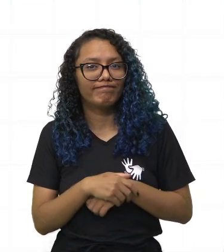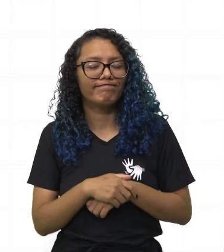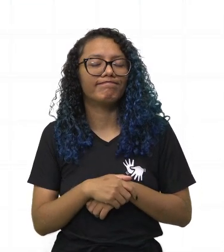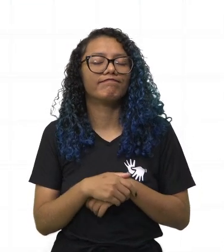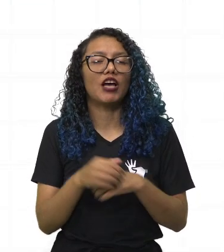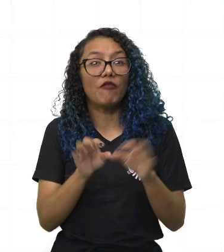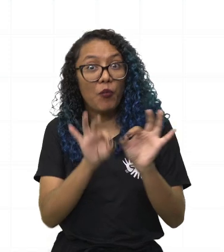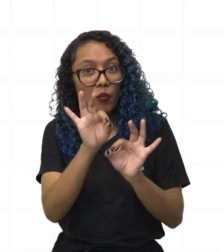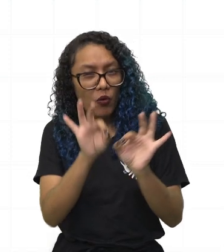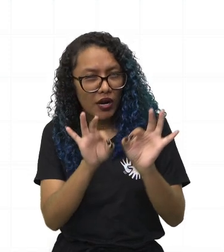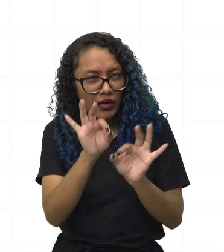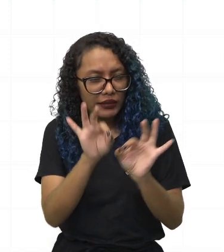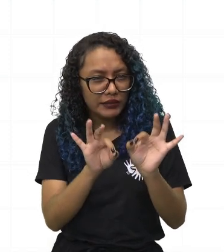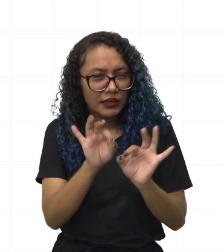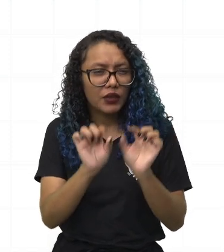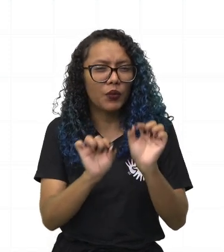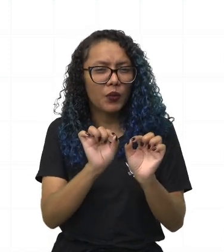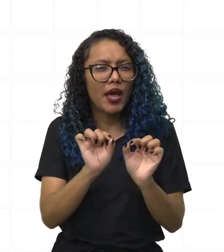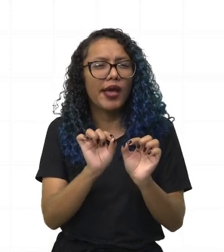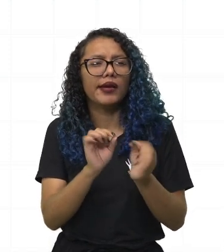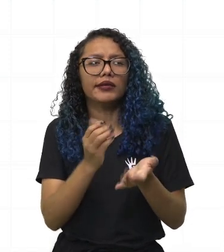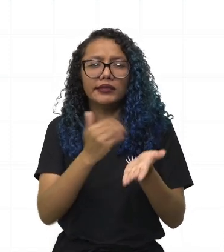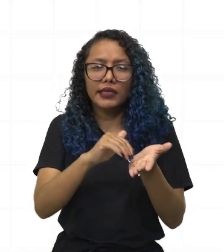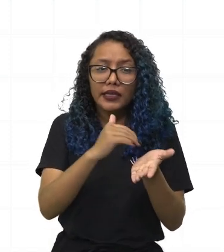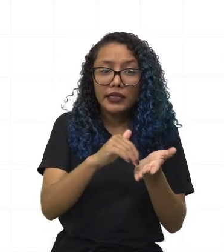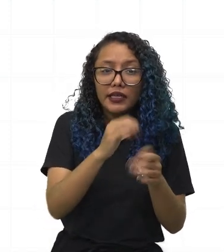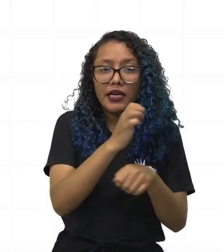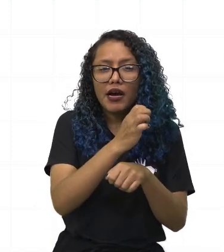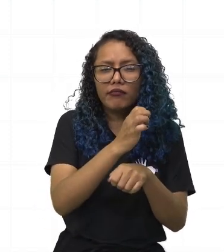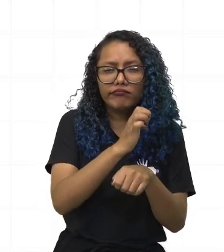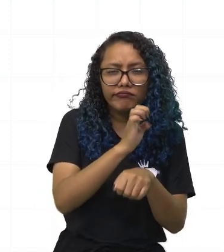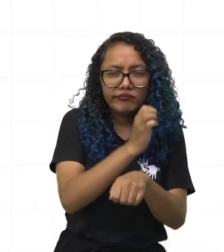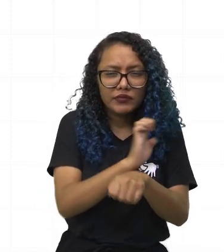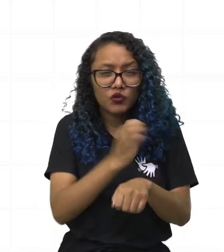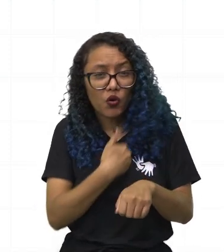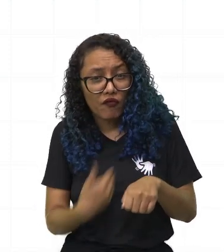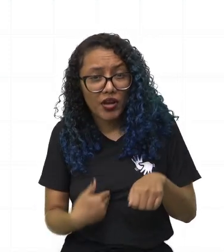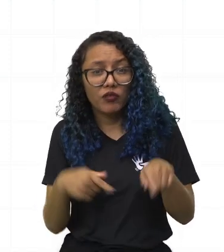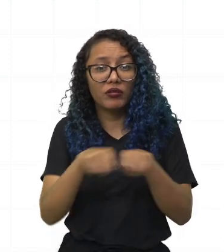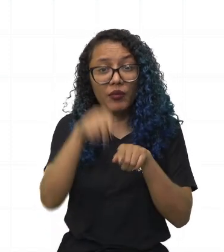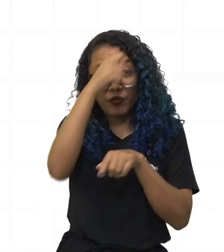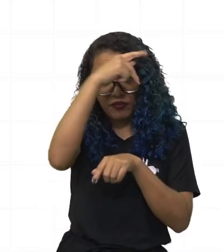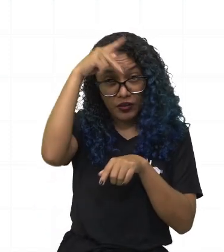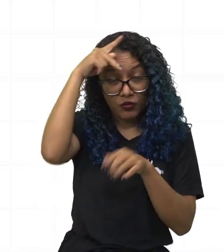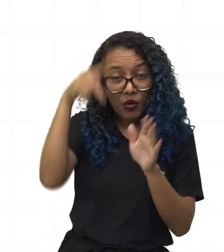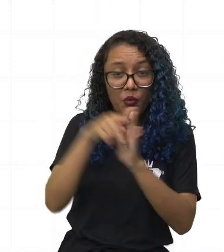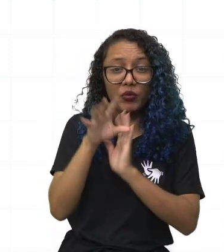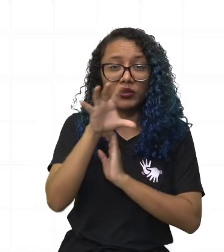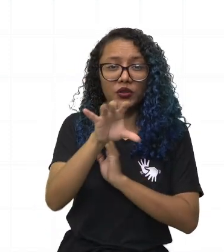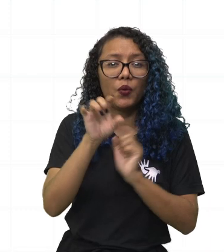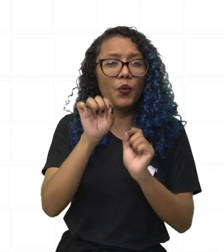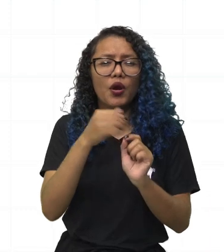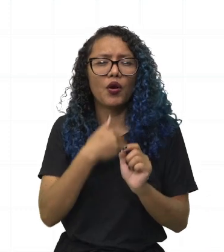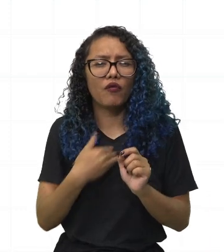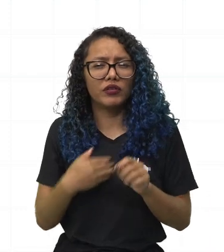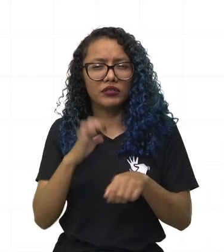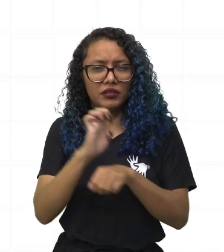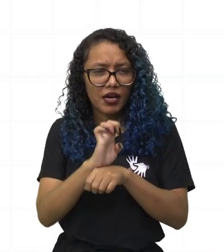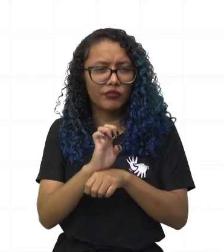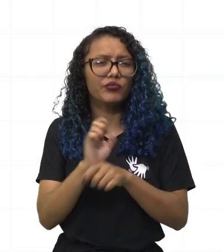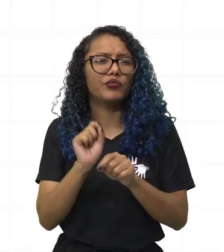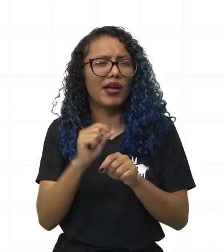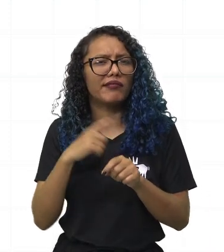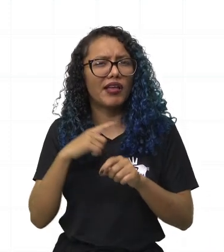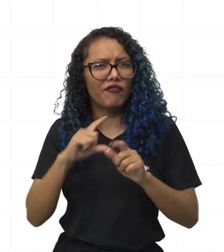entre secretarias estaduais e prefeituras da região, o governo do estado colocou em prática